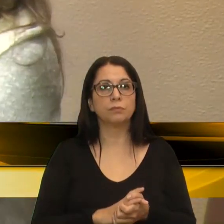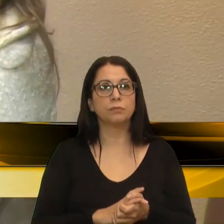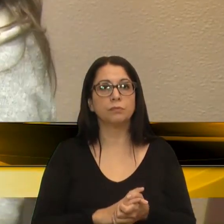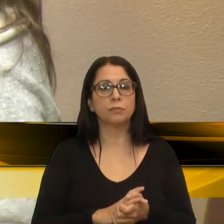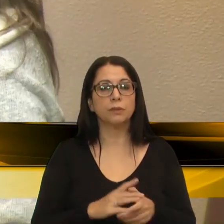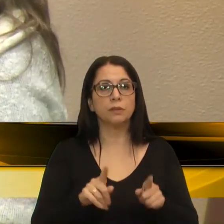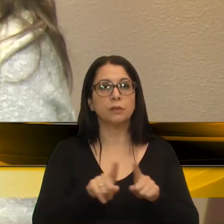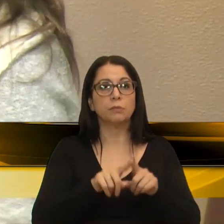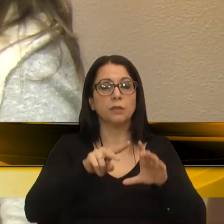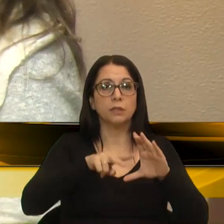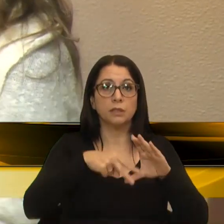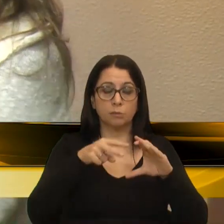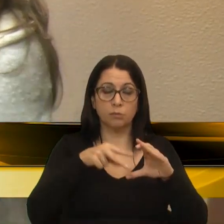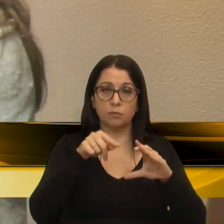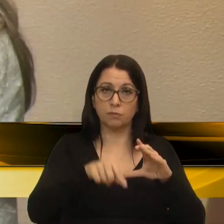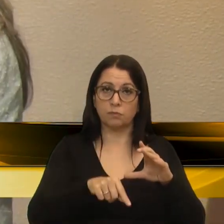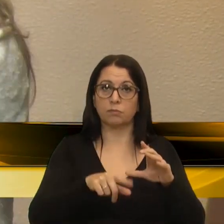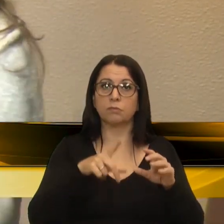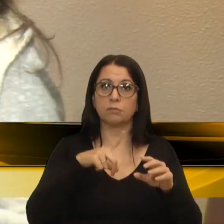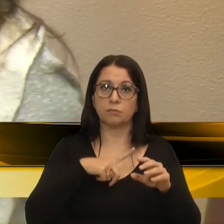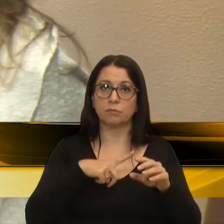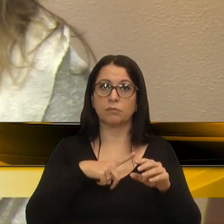o Legislativo